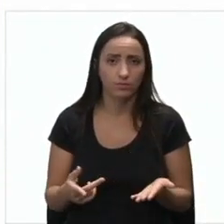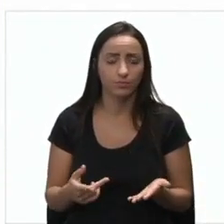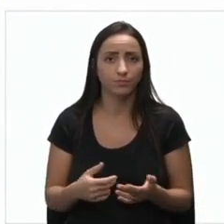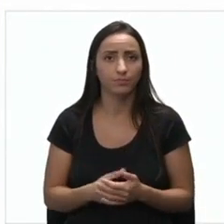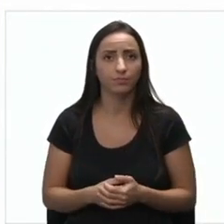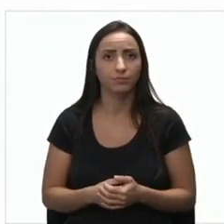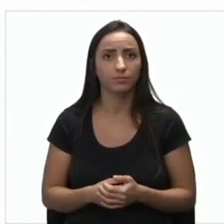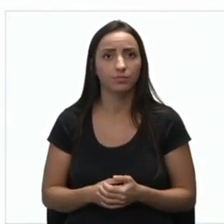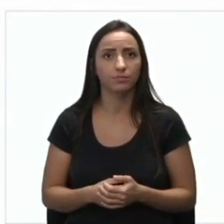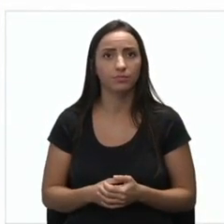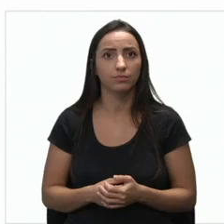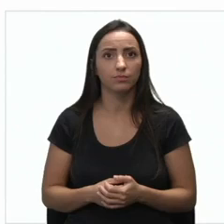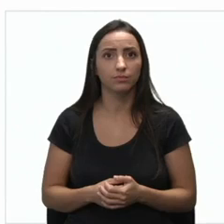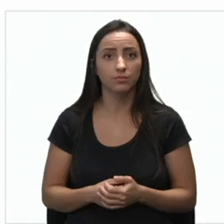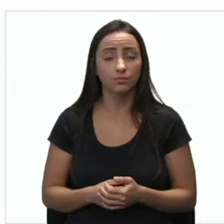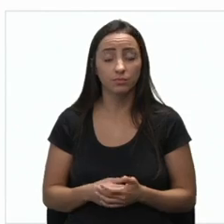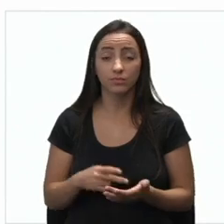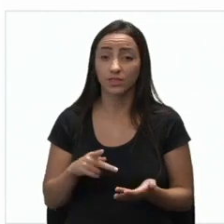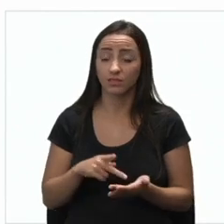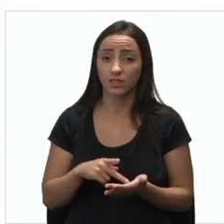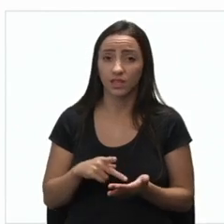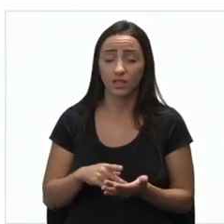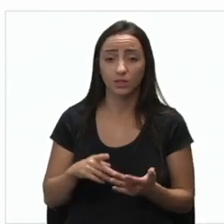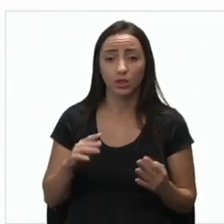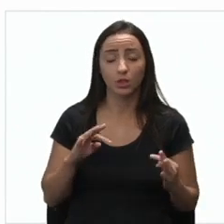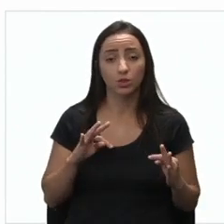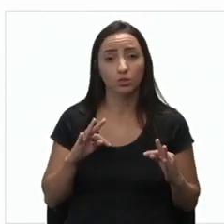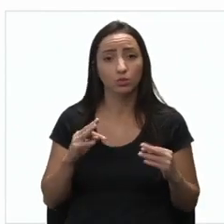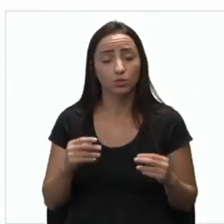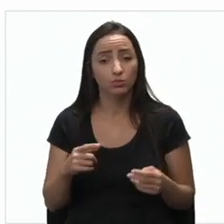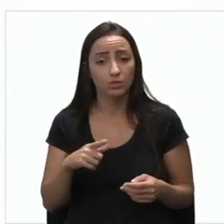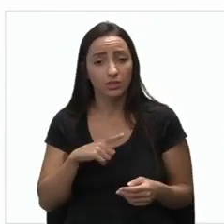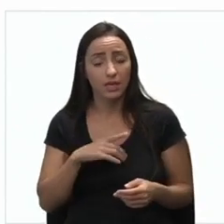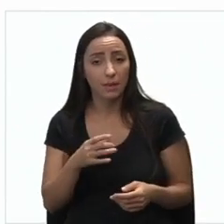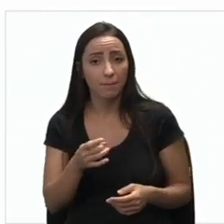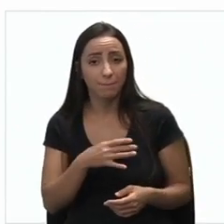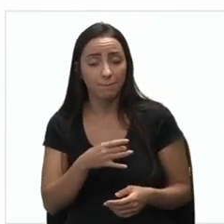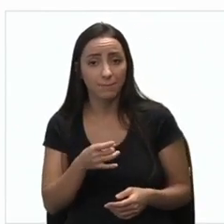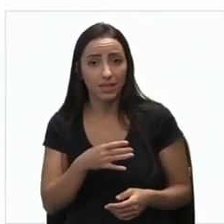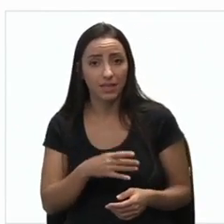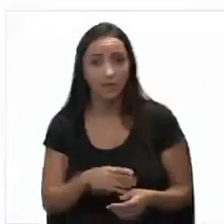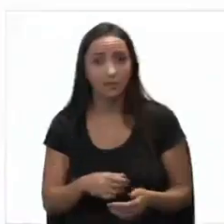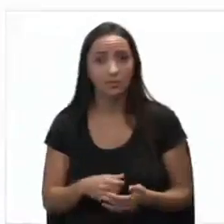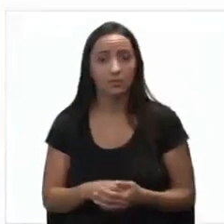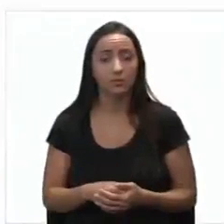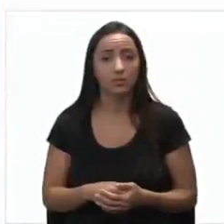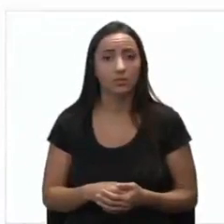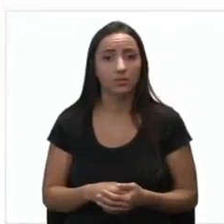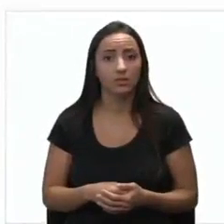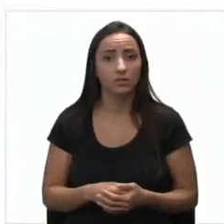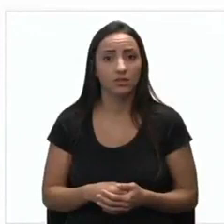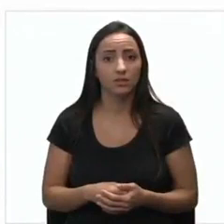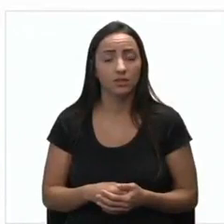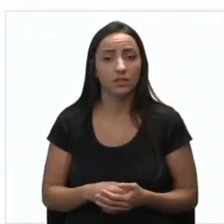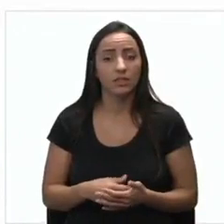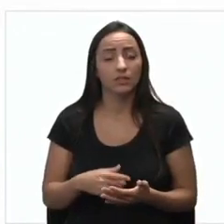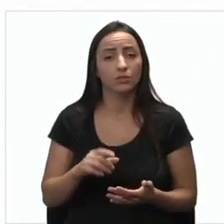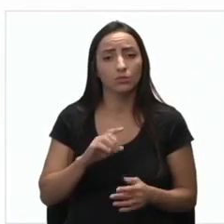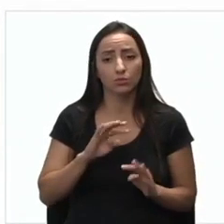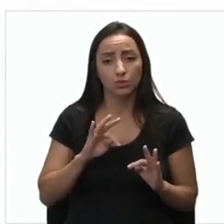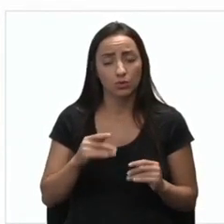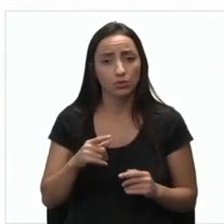aí. Na verdade, todos temem que mais algum membro da equipe tenha outro